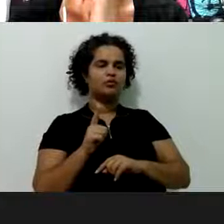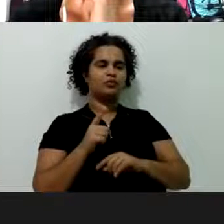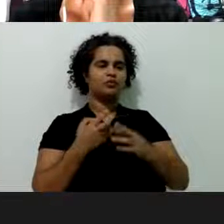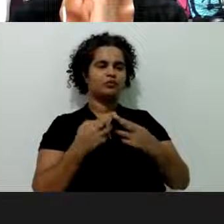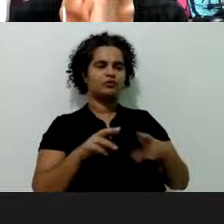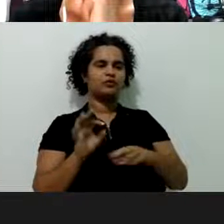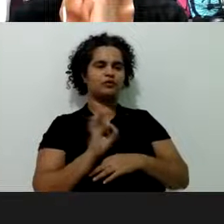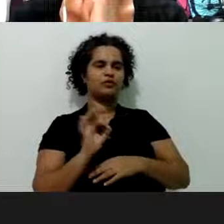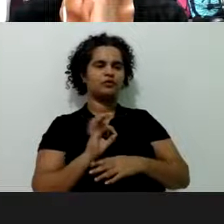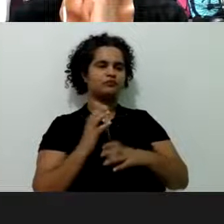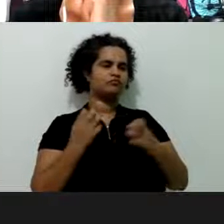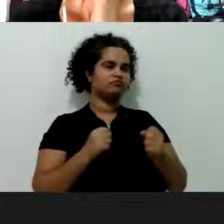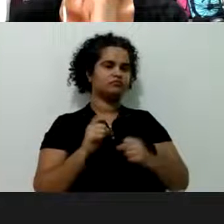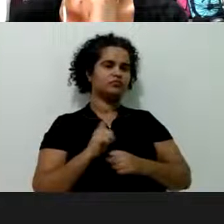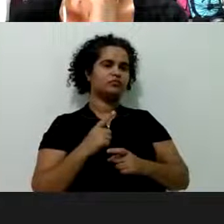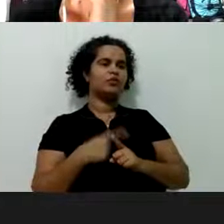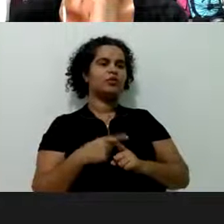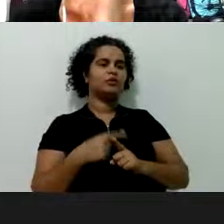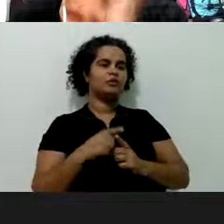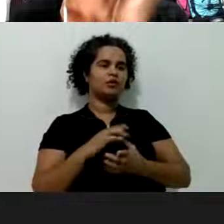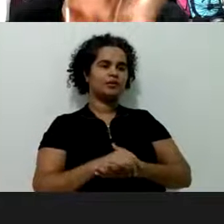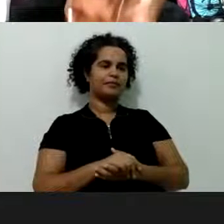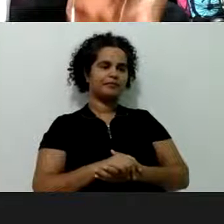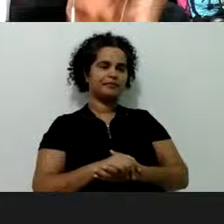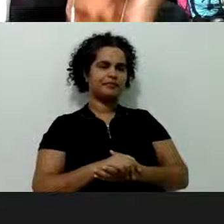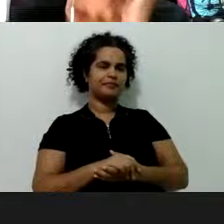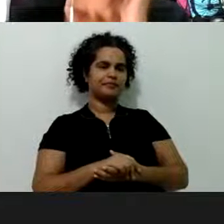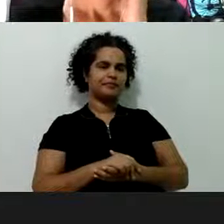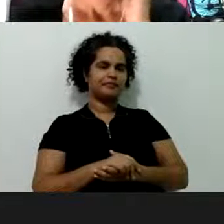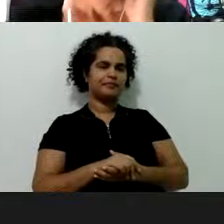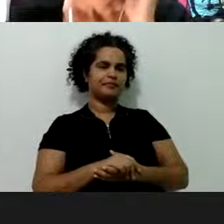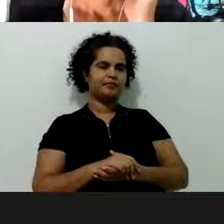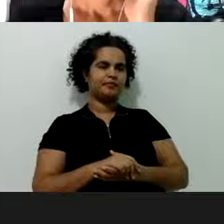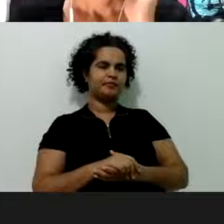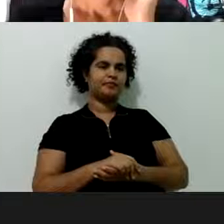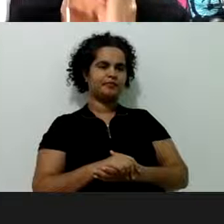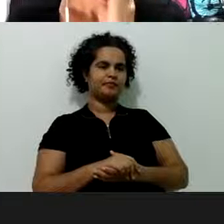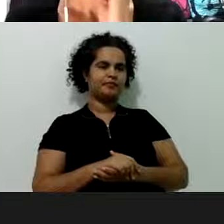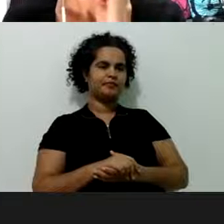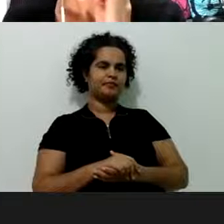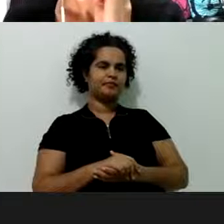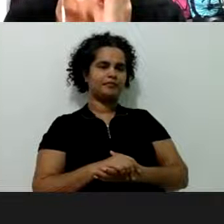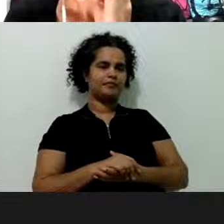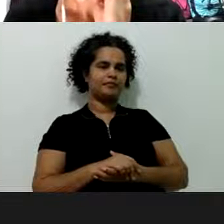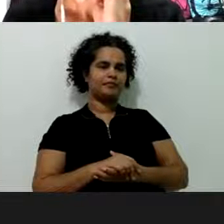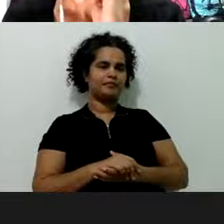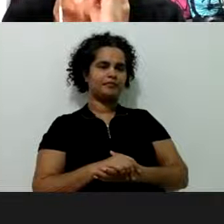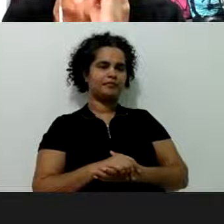solução adotada, né, as ciclofaixas nesse projeto? Isso. Bom, tem